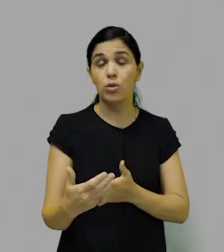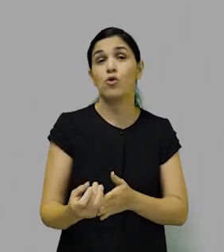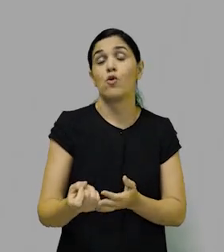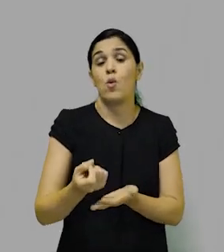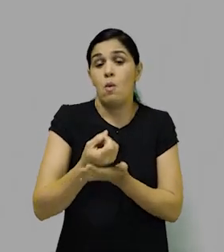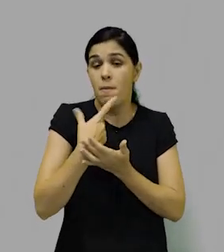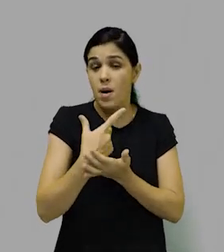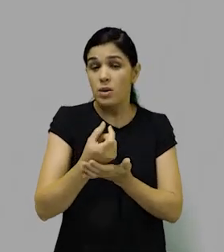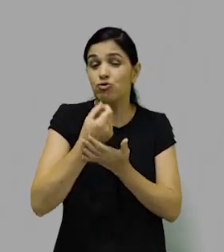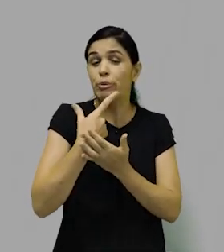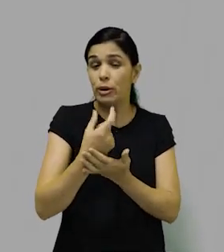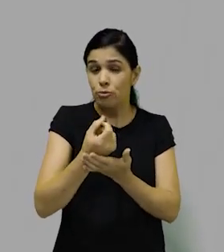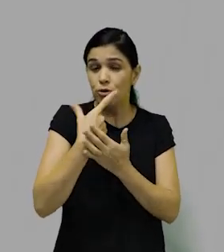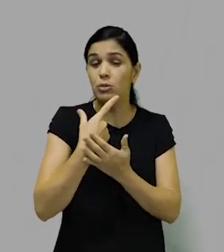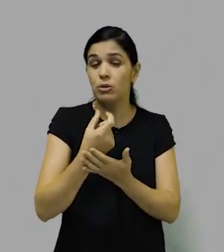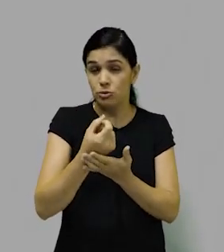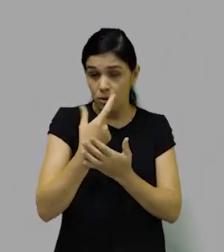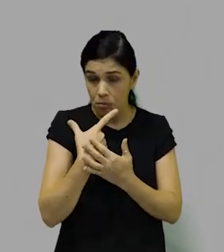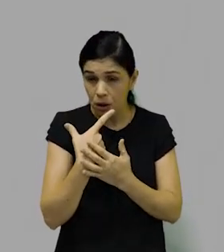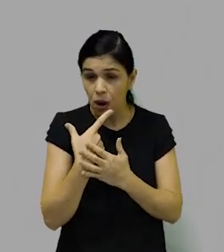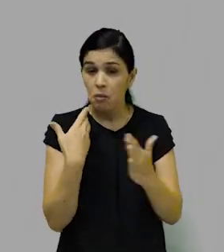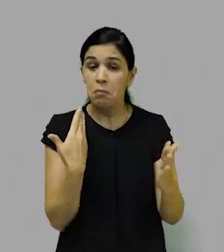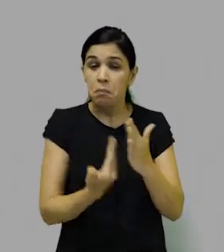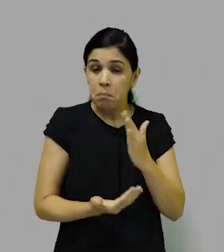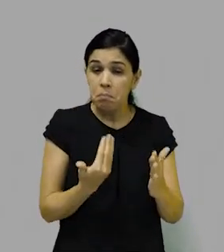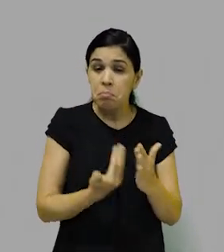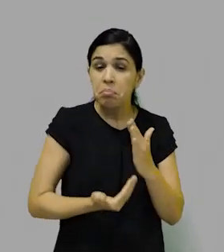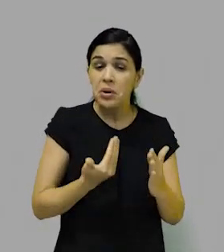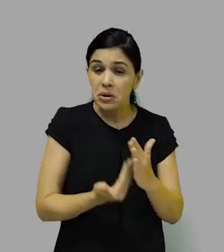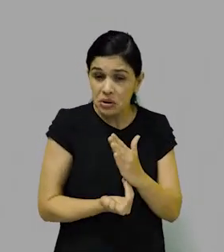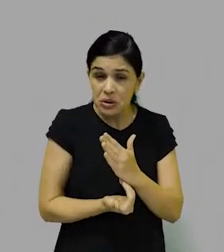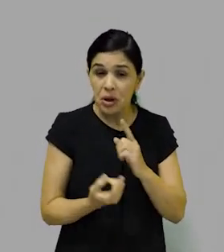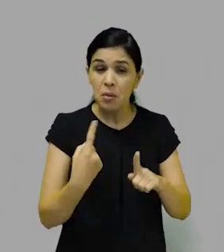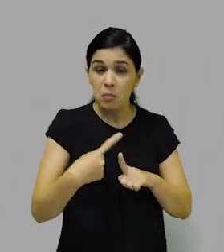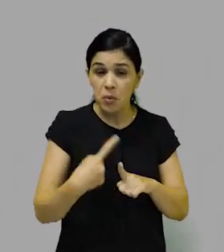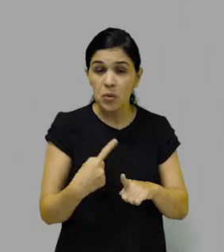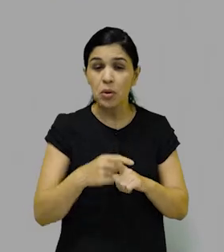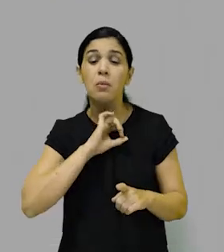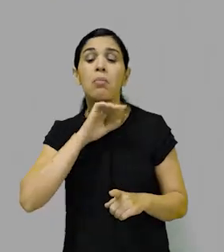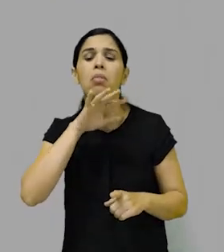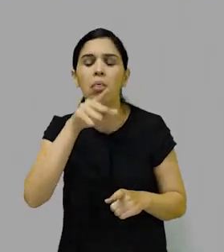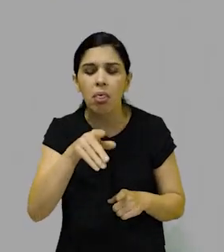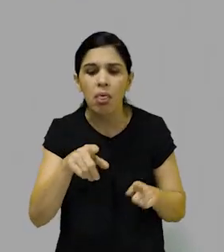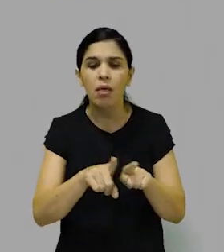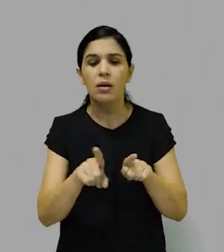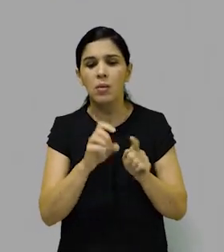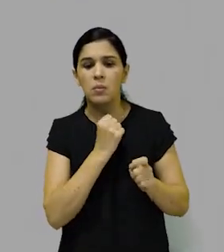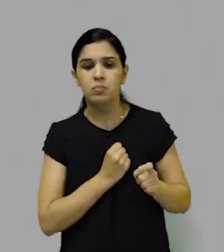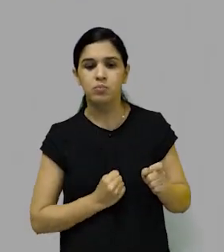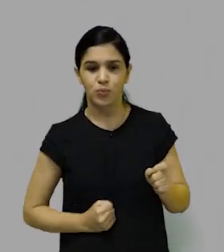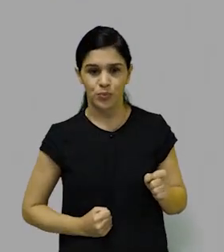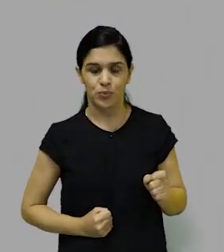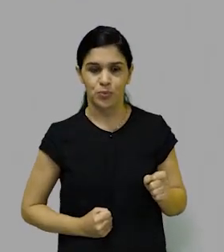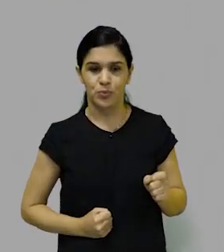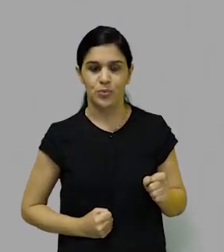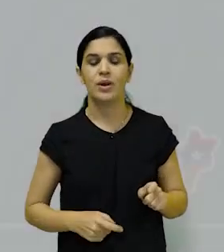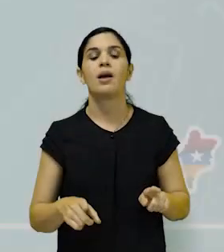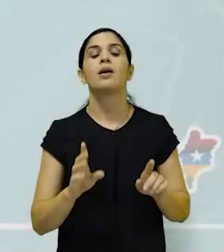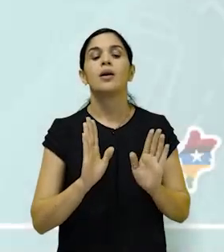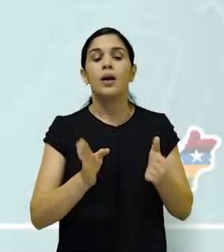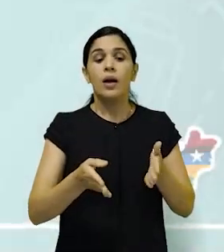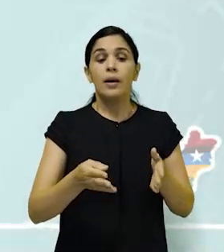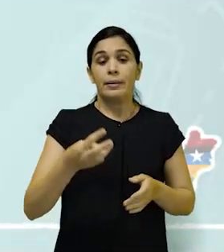compulsiva e utiliza-se de métodos compensatórios, certo? Os sintomas das pessoas bulímicas: